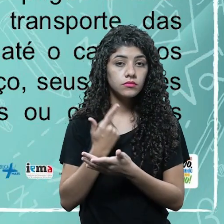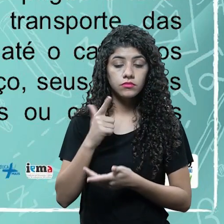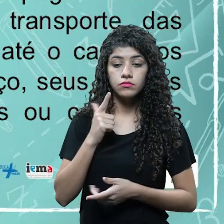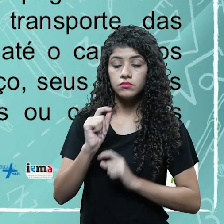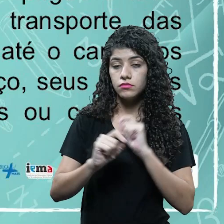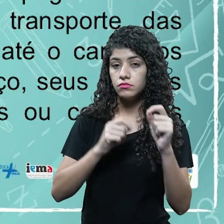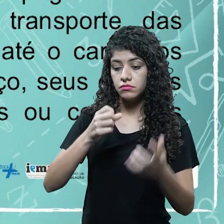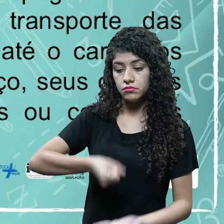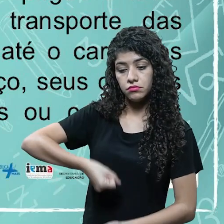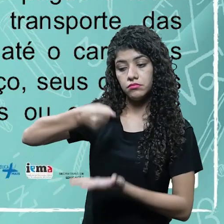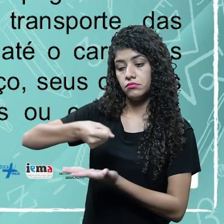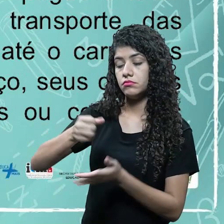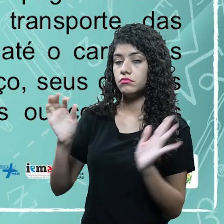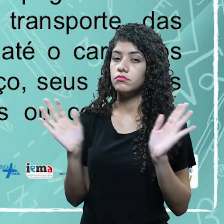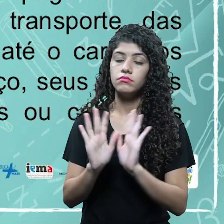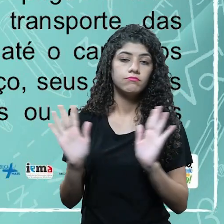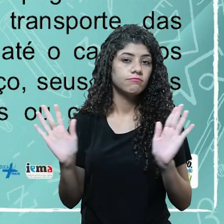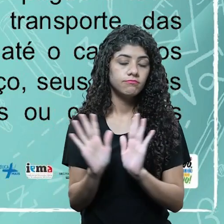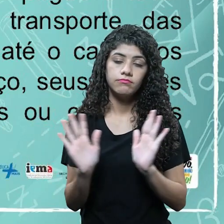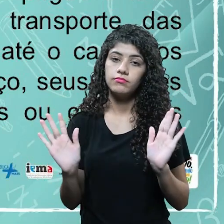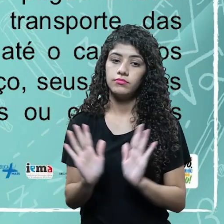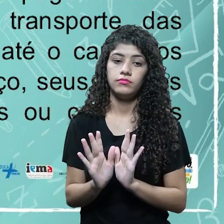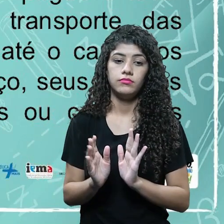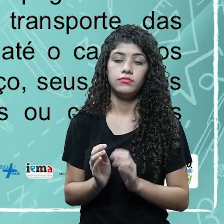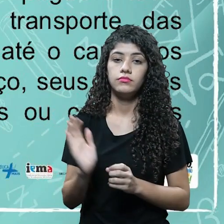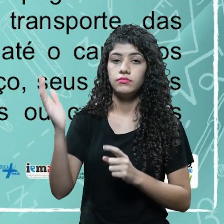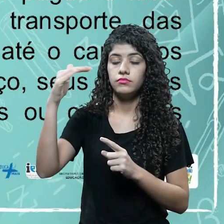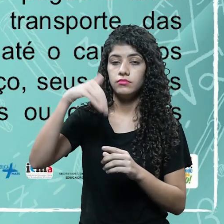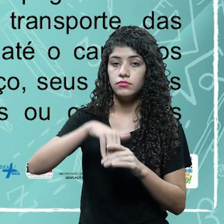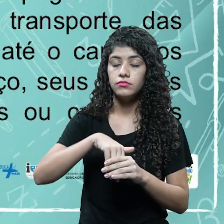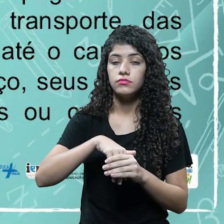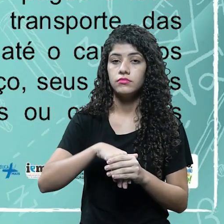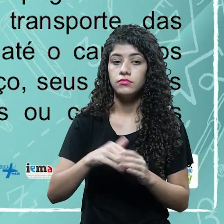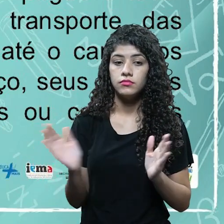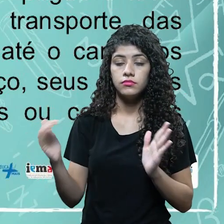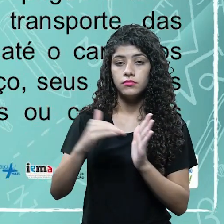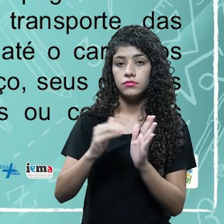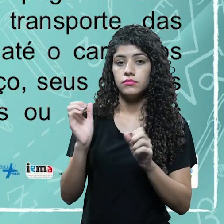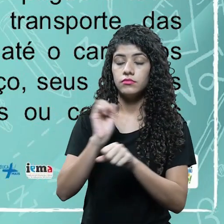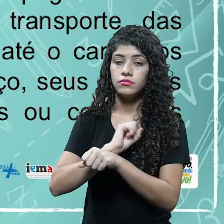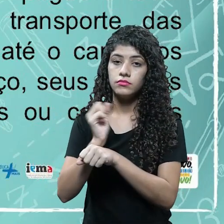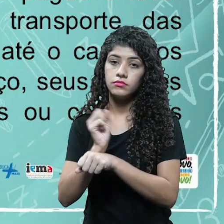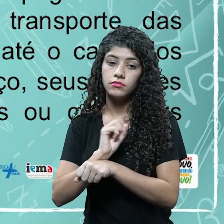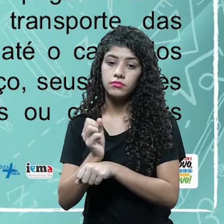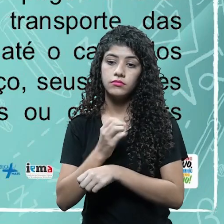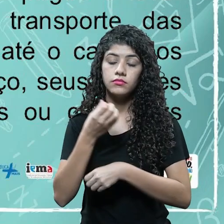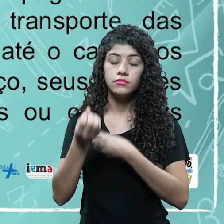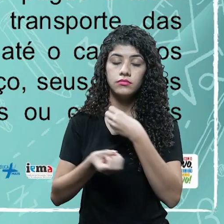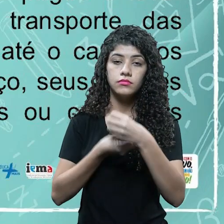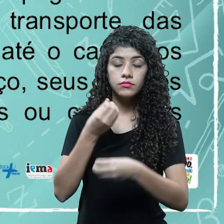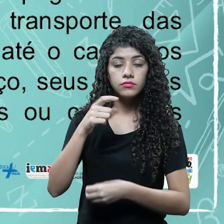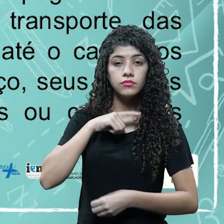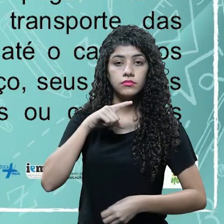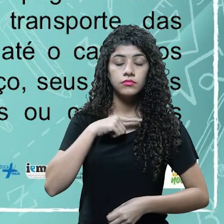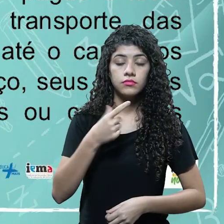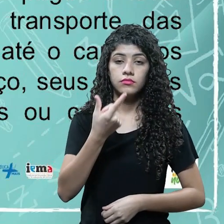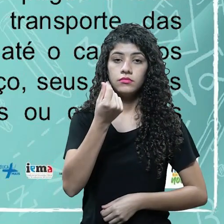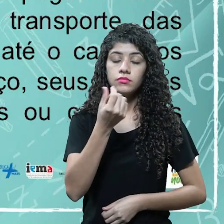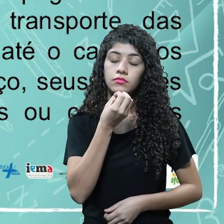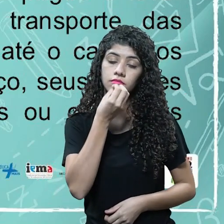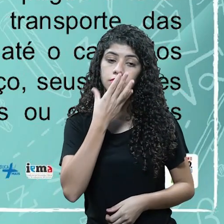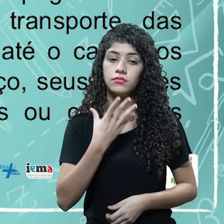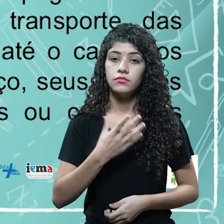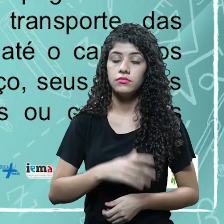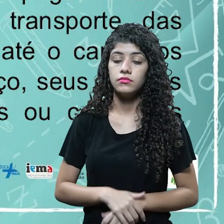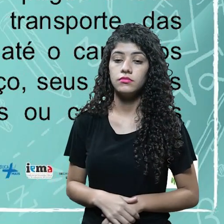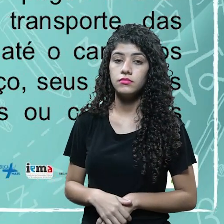sacolas para os transportes das mercadorias de dentro do seu estabelecimento até o carro dos consumidores. Como oferecem vantagem no preço, os clientes não